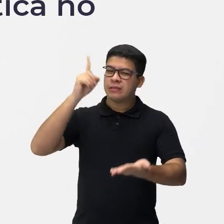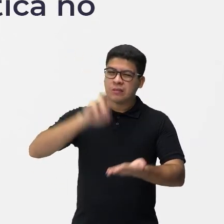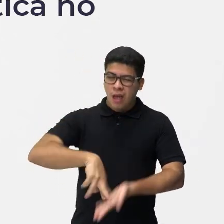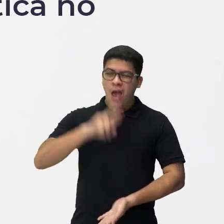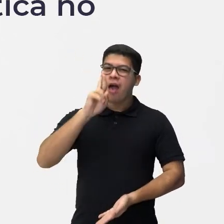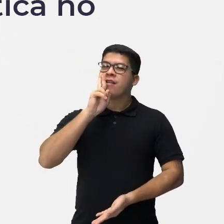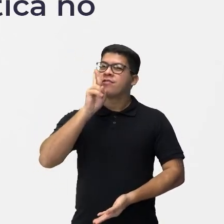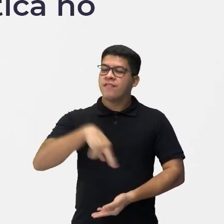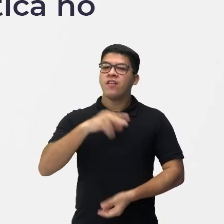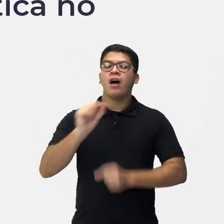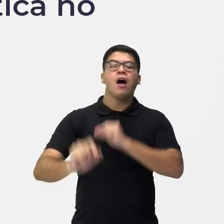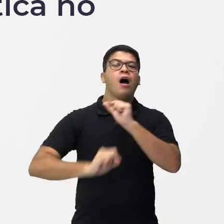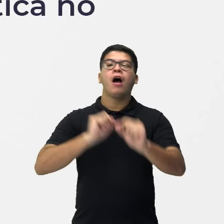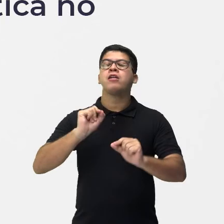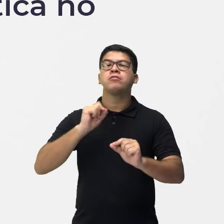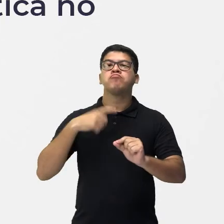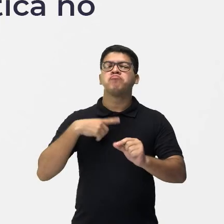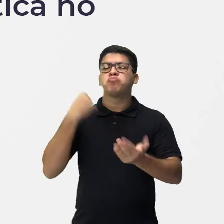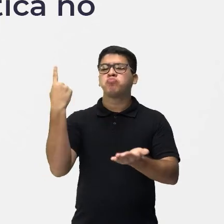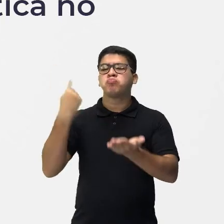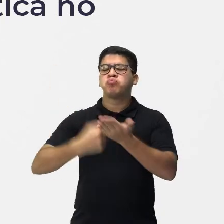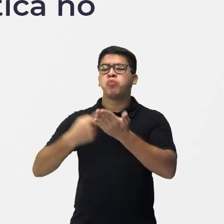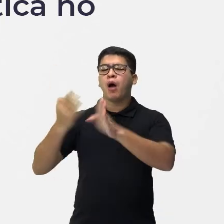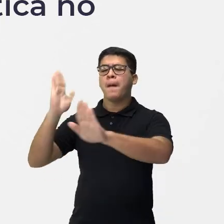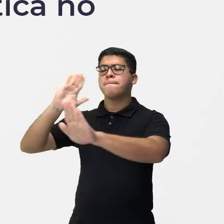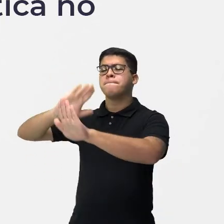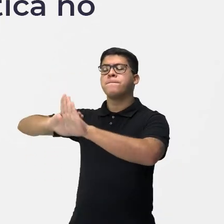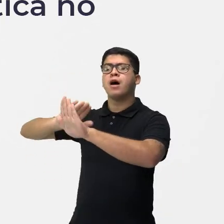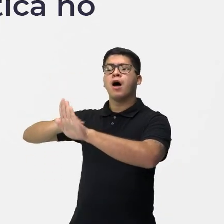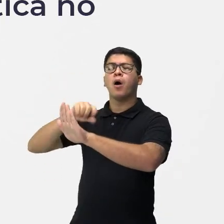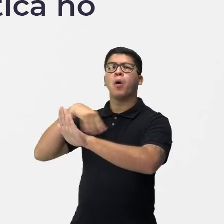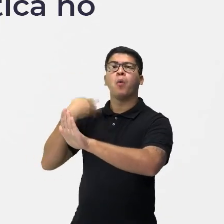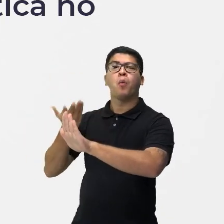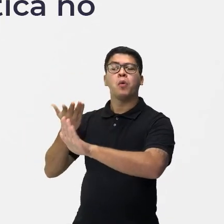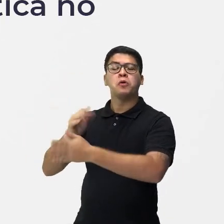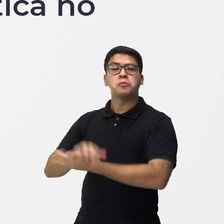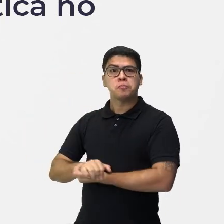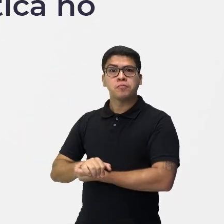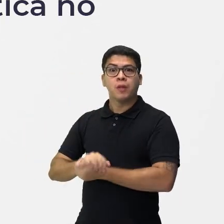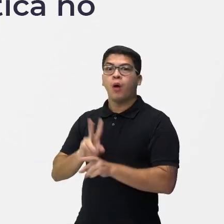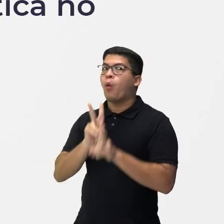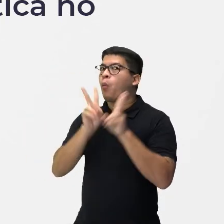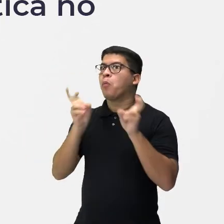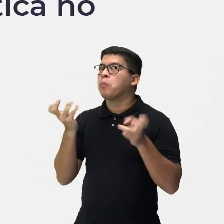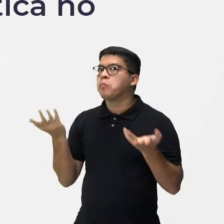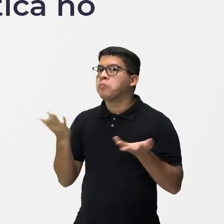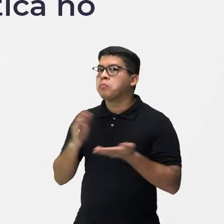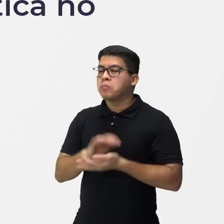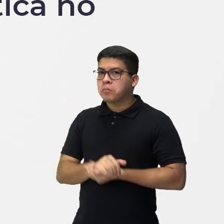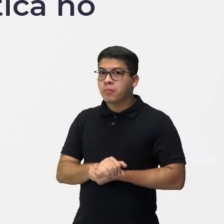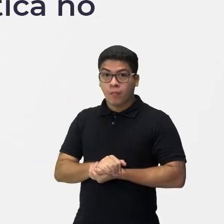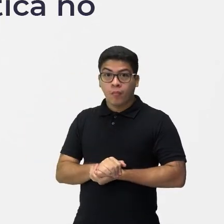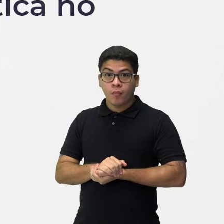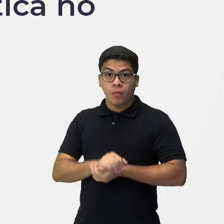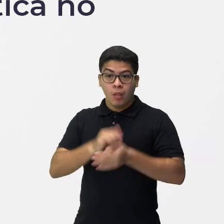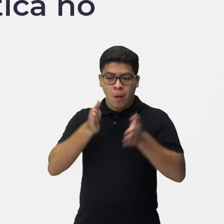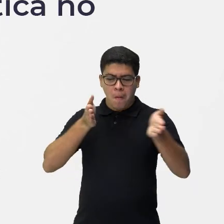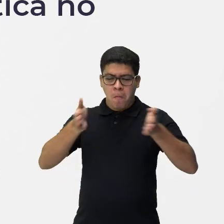intenção por trás do pacto, qual era o objetivo principal desse pacto que dura